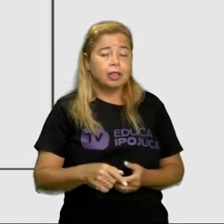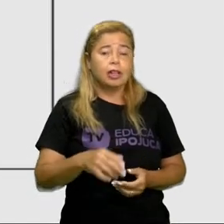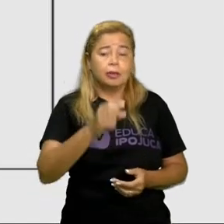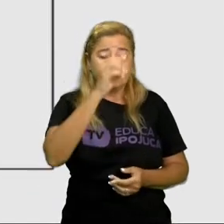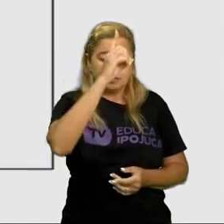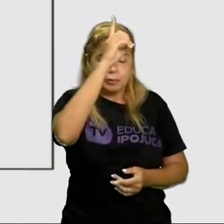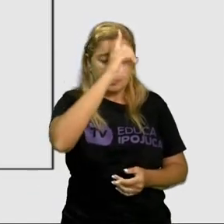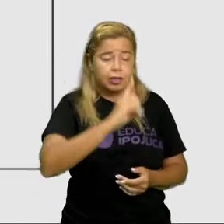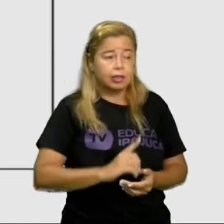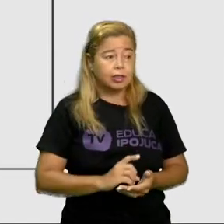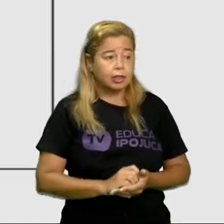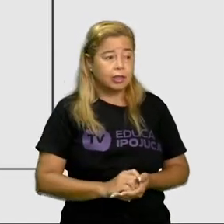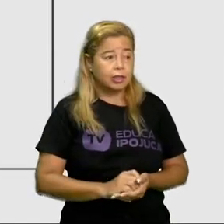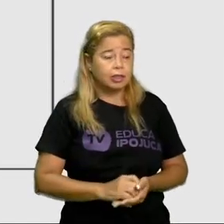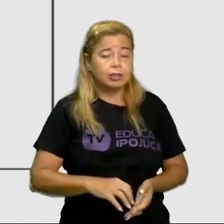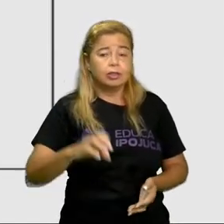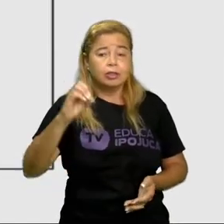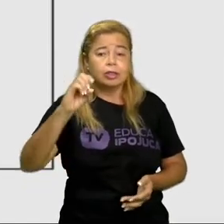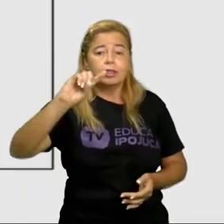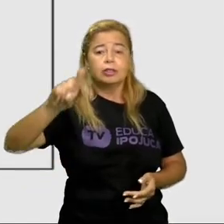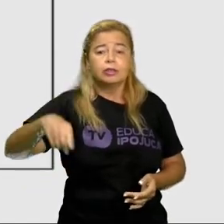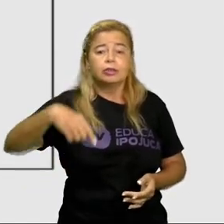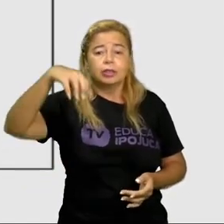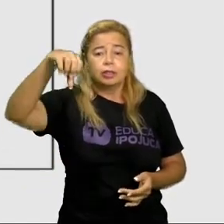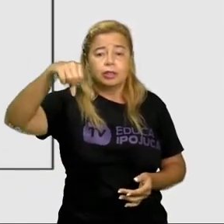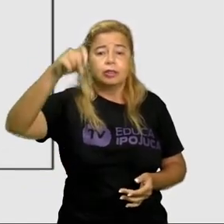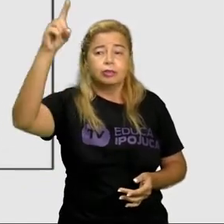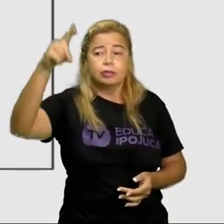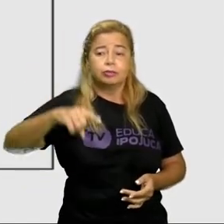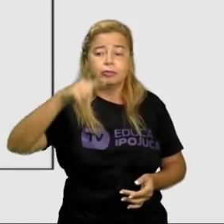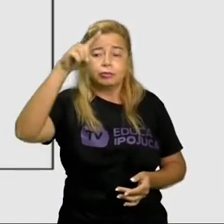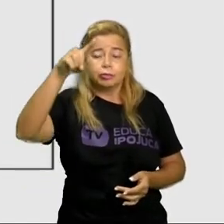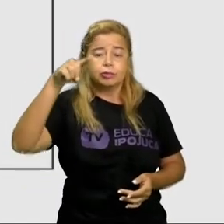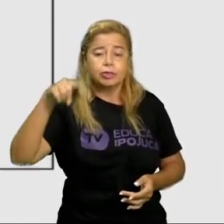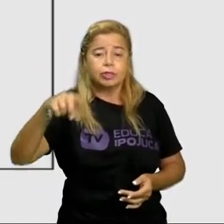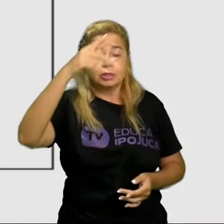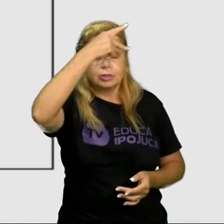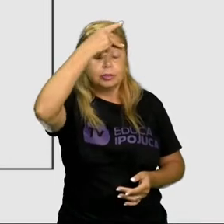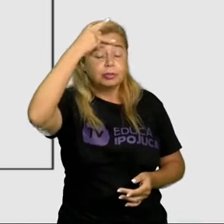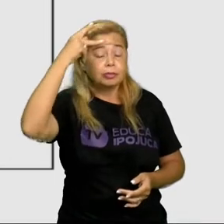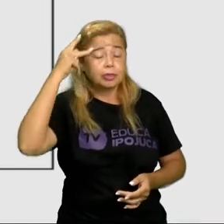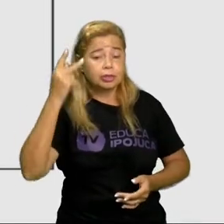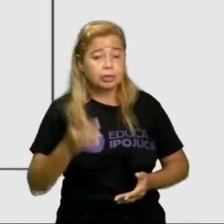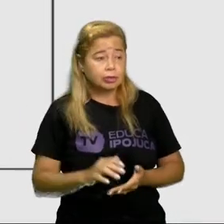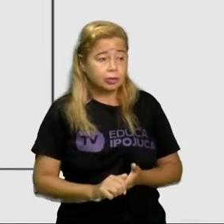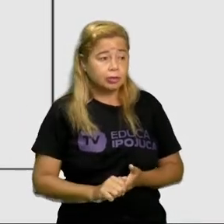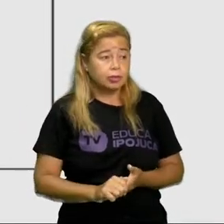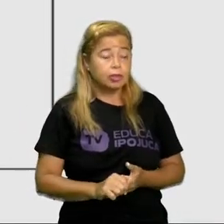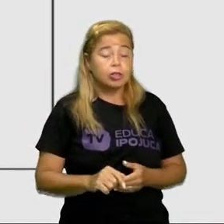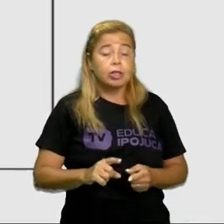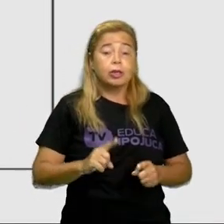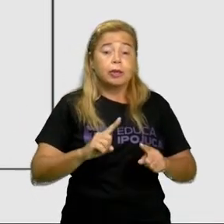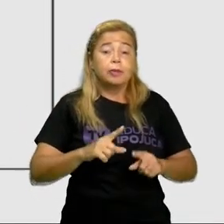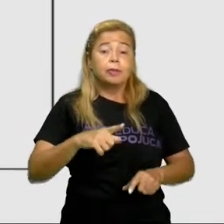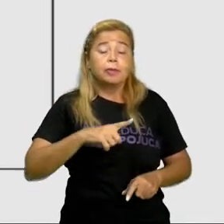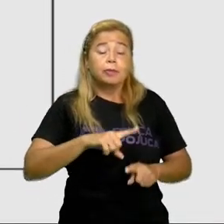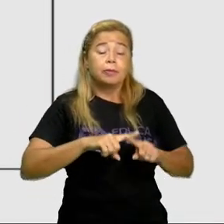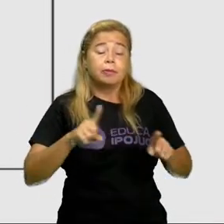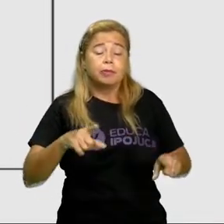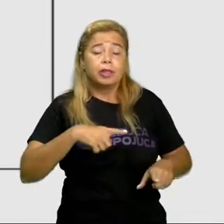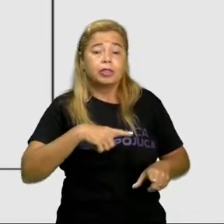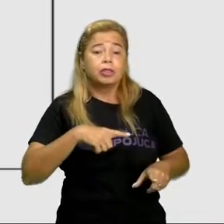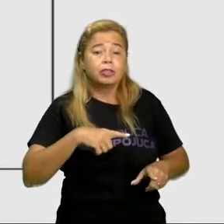amarela, ela tem 0,9% da população e as pessoas estão bem mais concentradas nessas